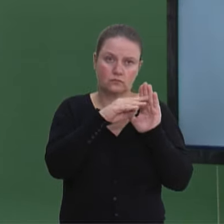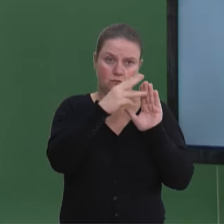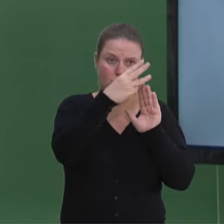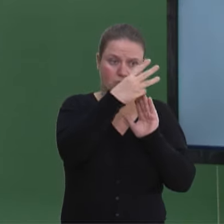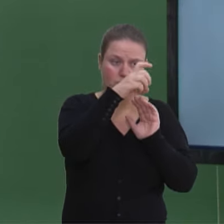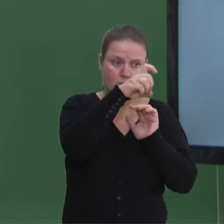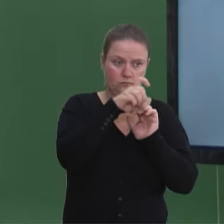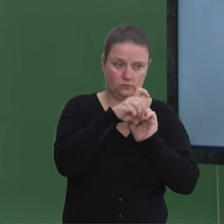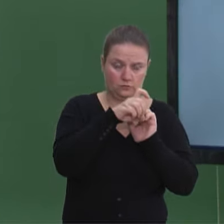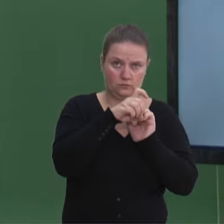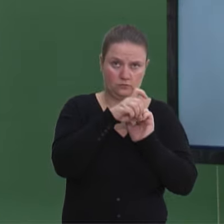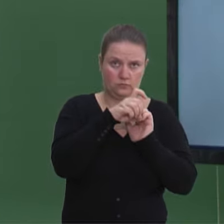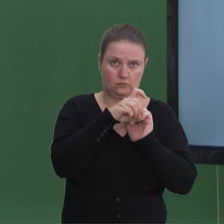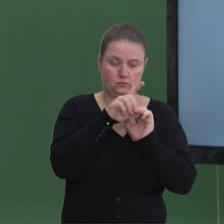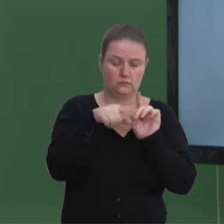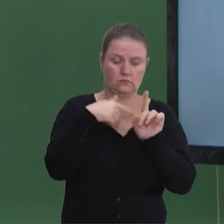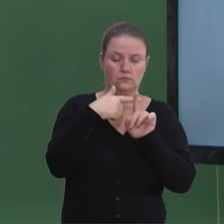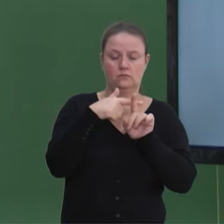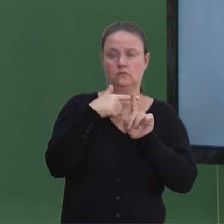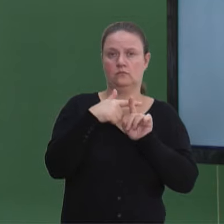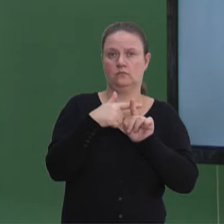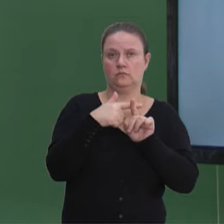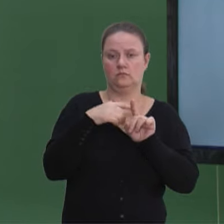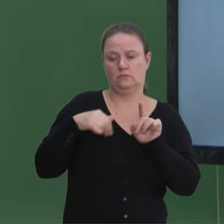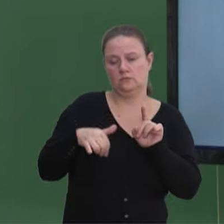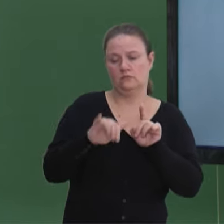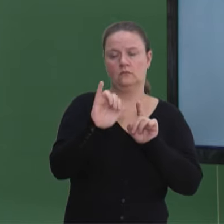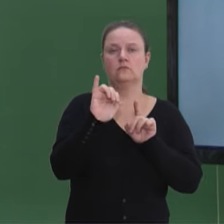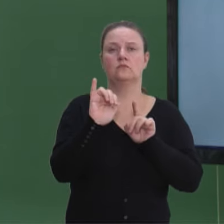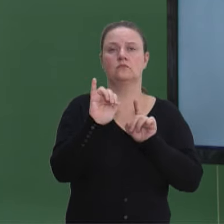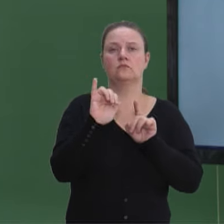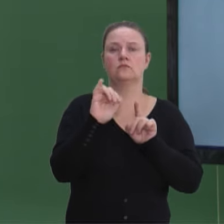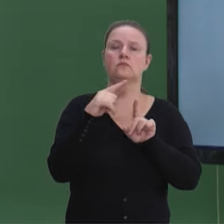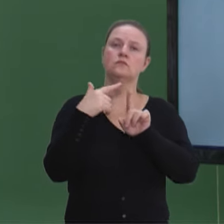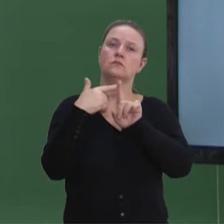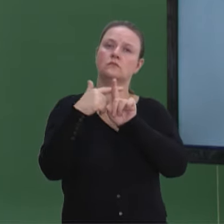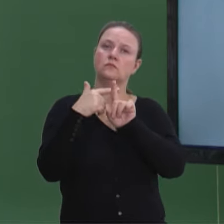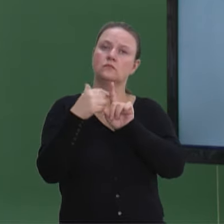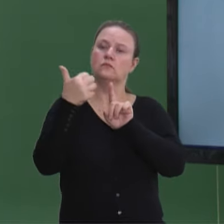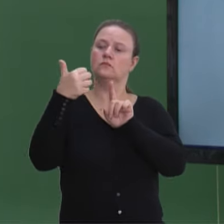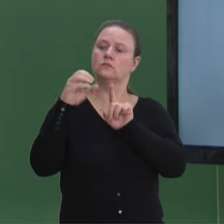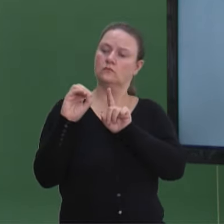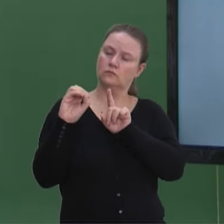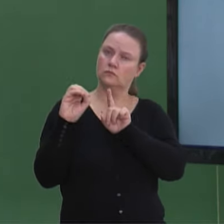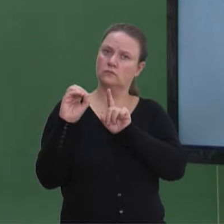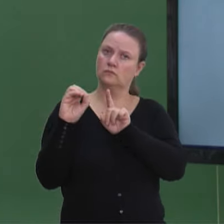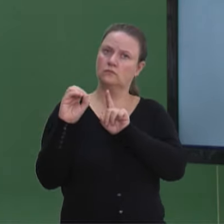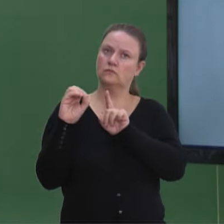3x mais y mais 10